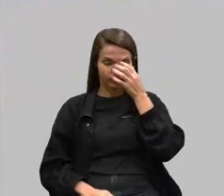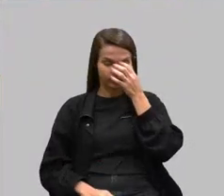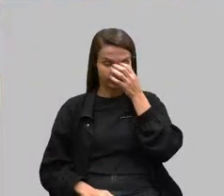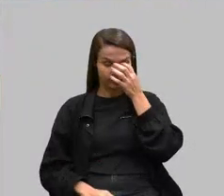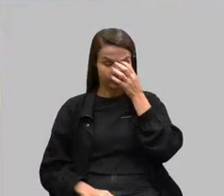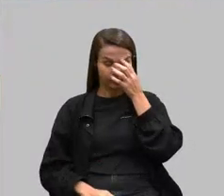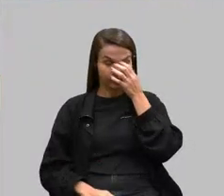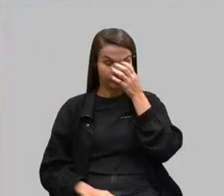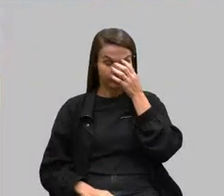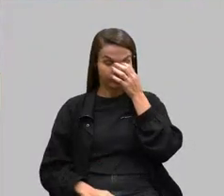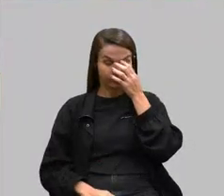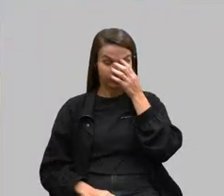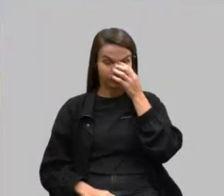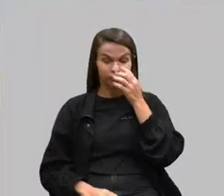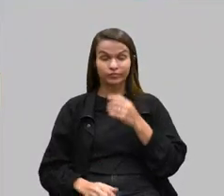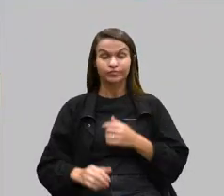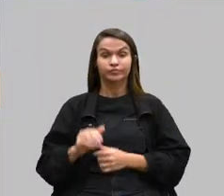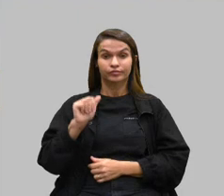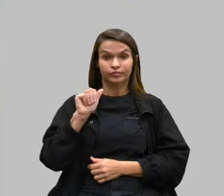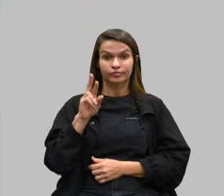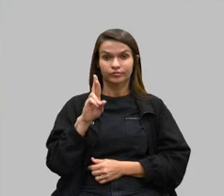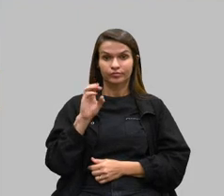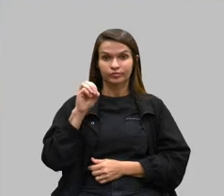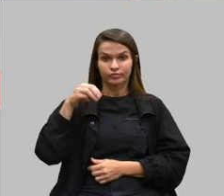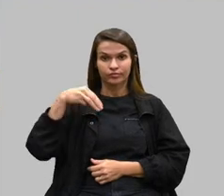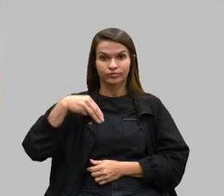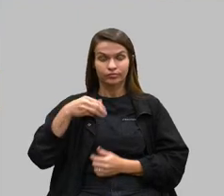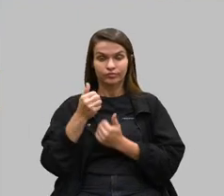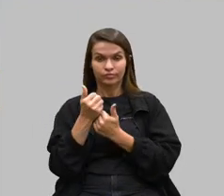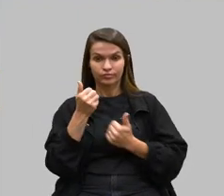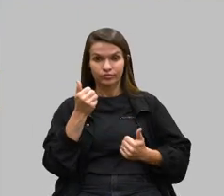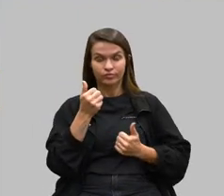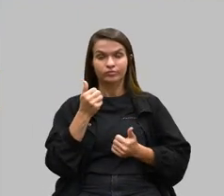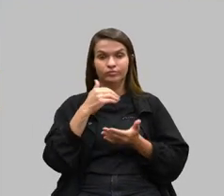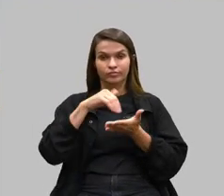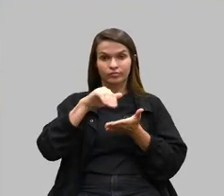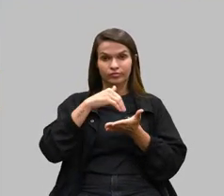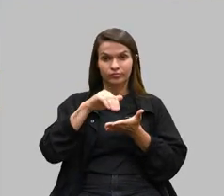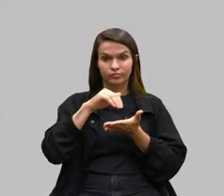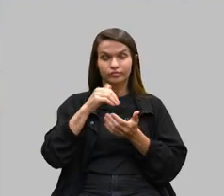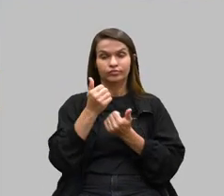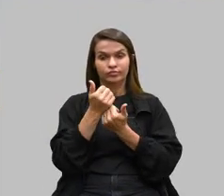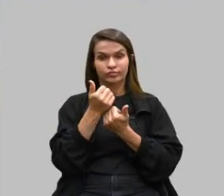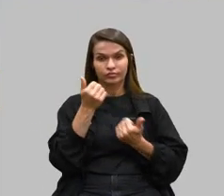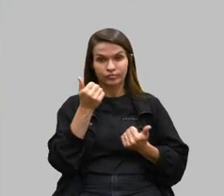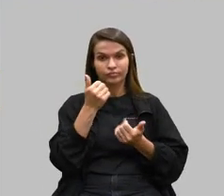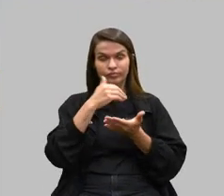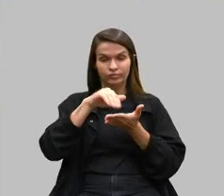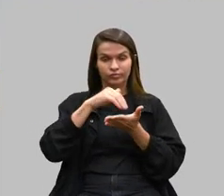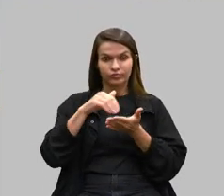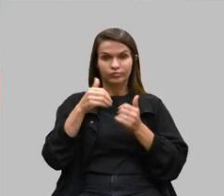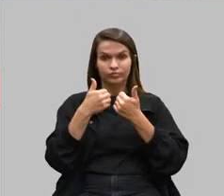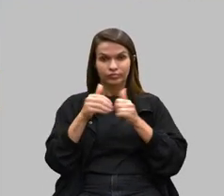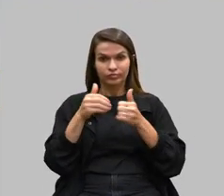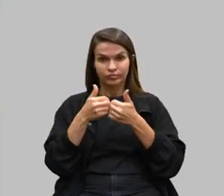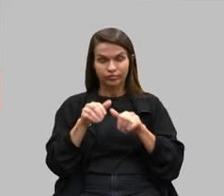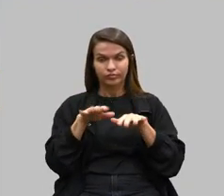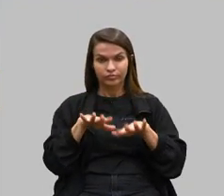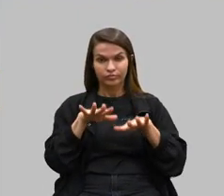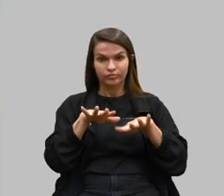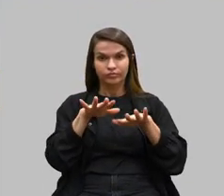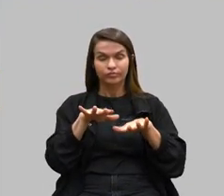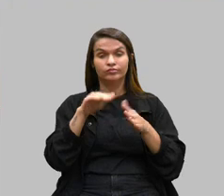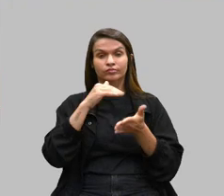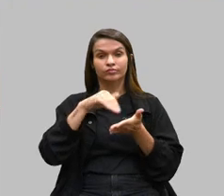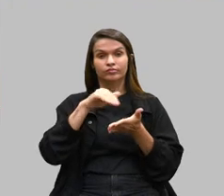Gerais Aron Duarte dall subsecretário da subsecretaria de Transportes e mobilidade da